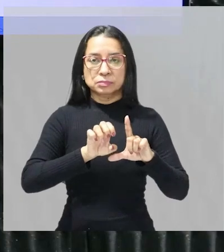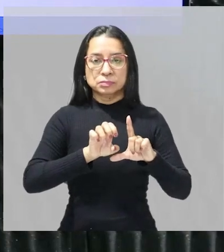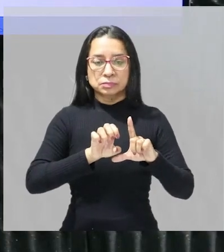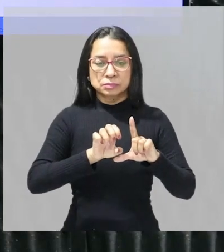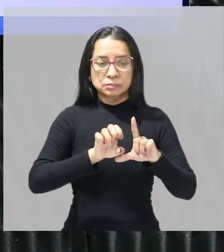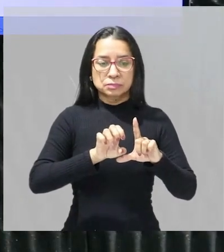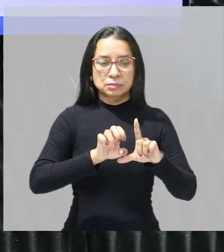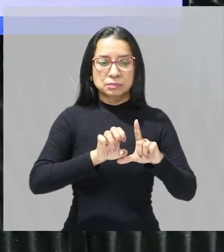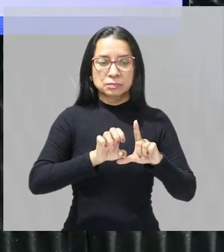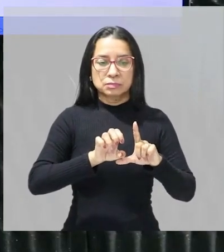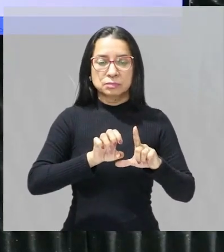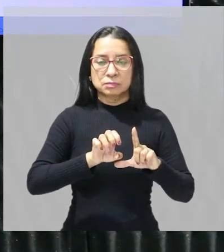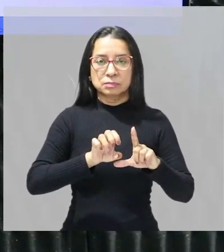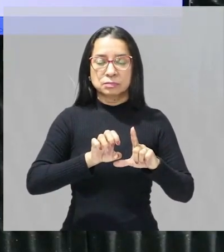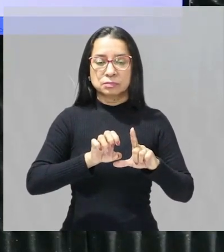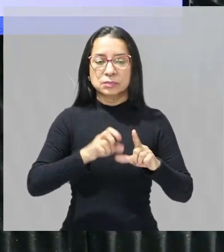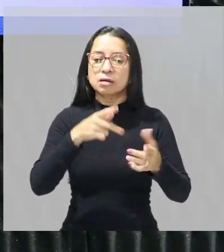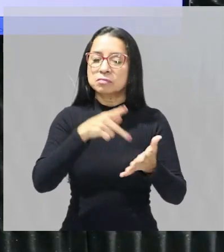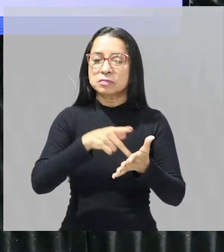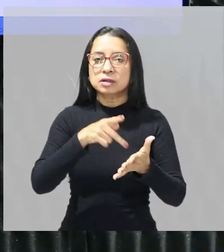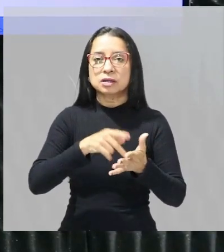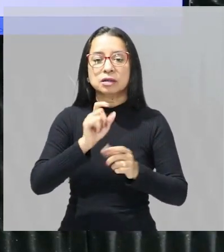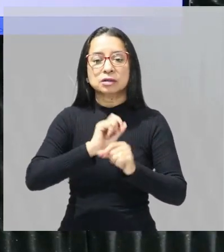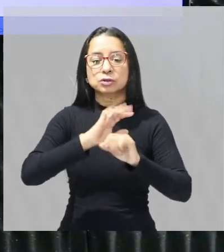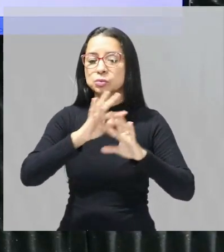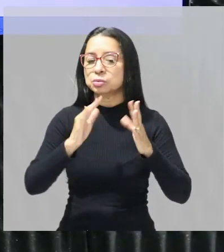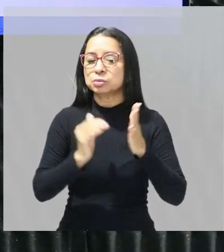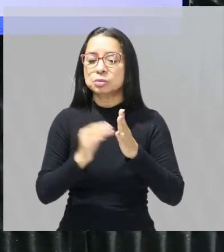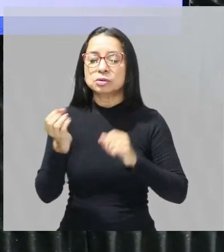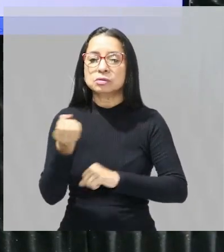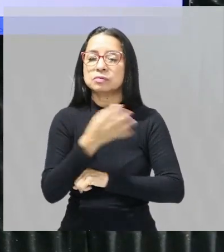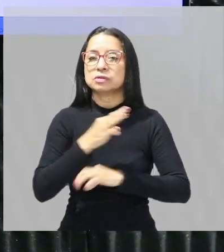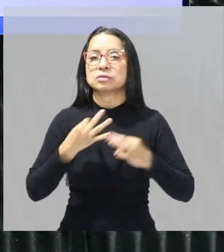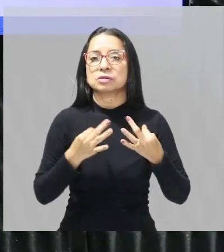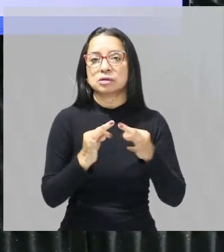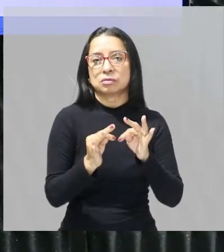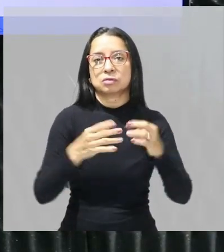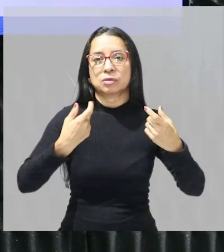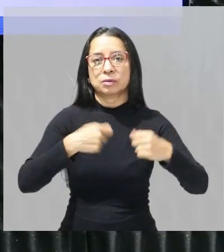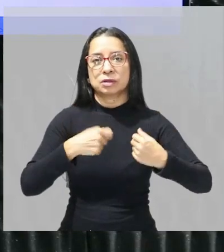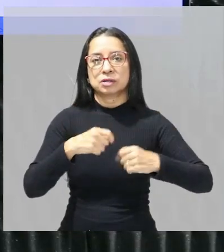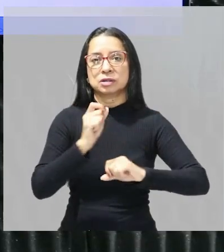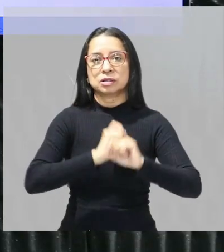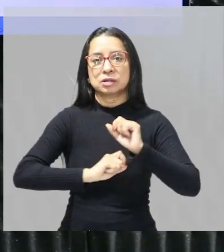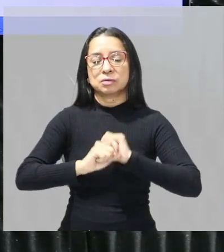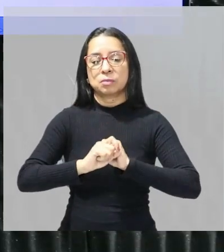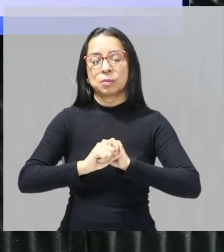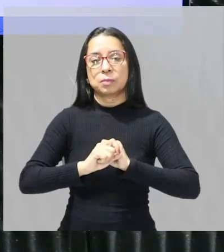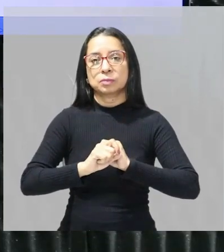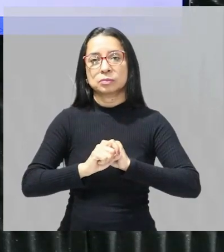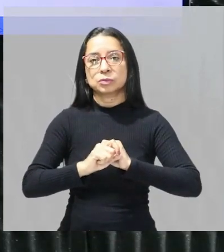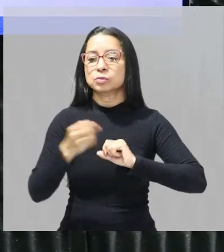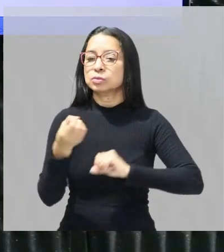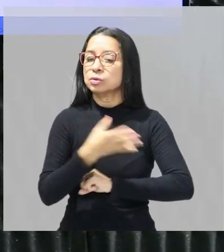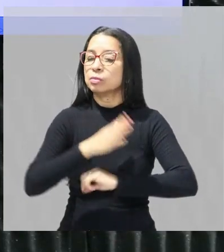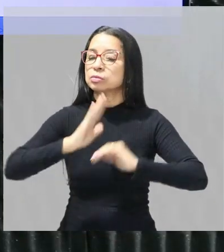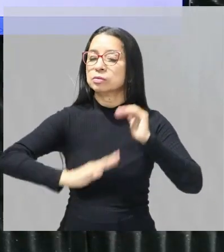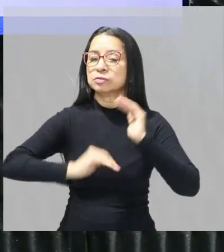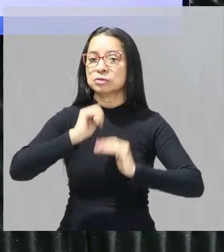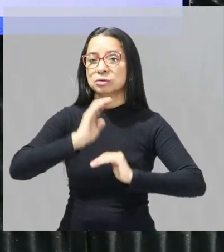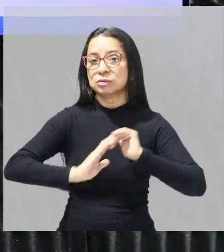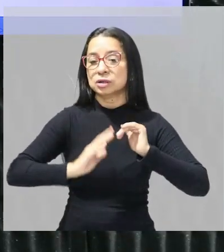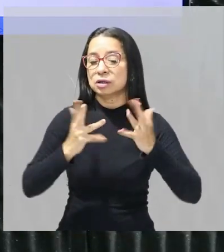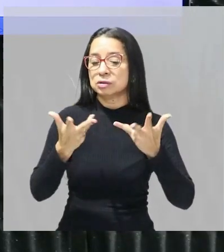qualificados? Com certeza, né, galera? Toda essa inovação tecnológica vai necessitar, trazer a necessidade de novos